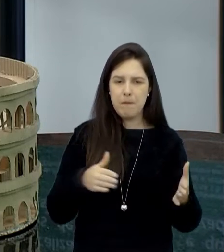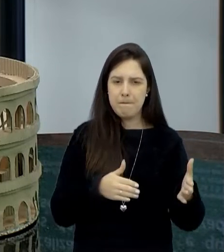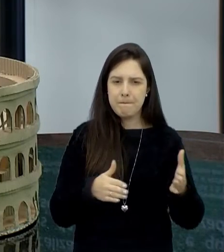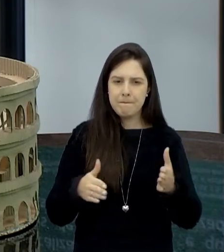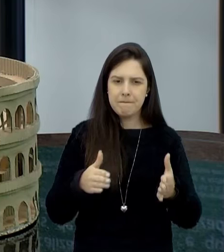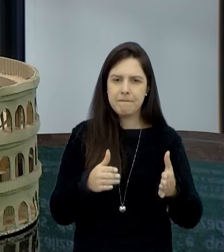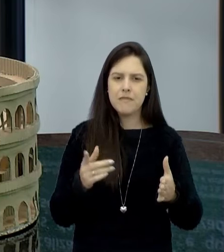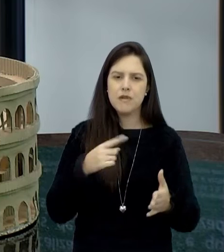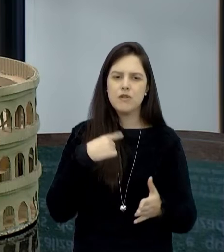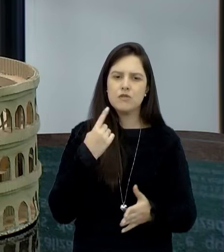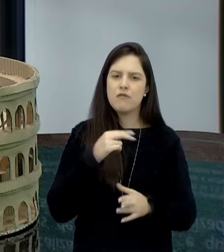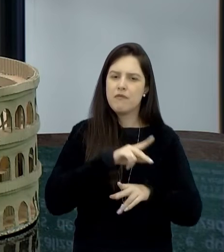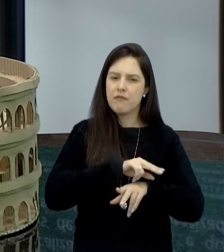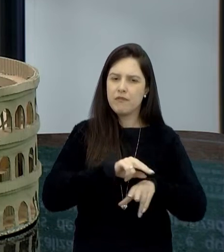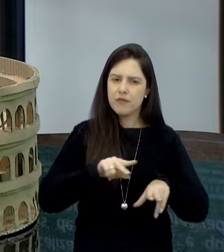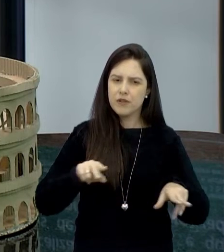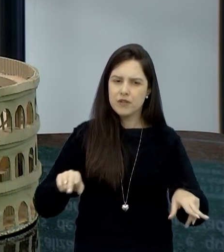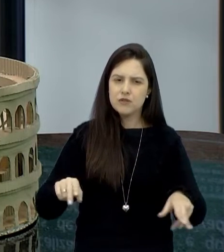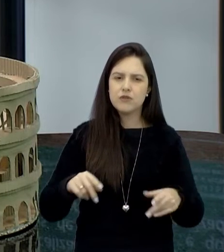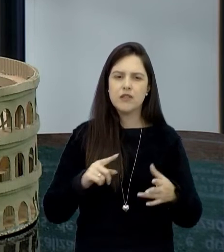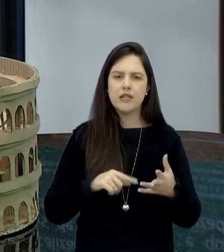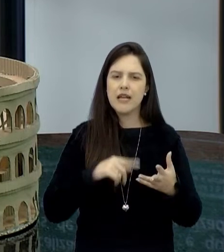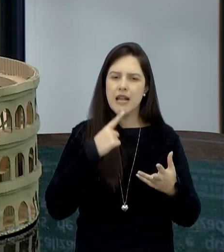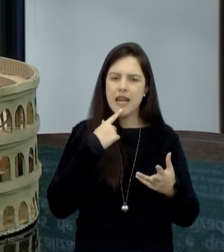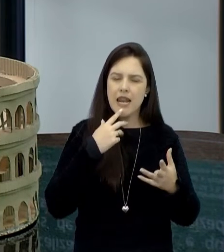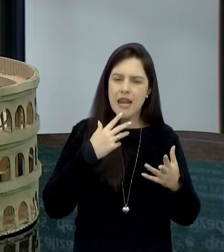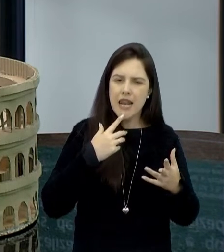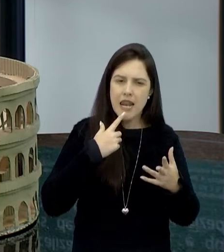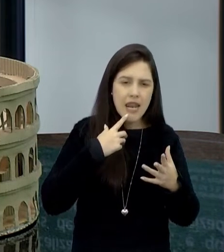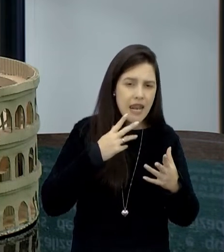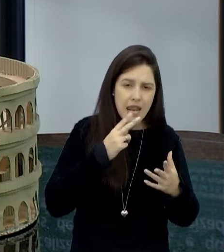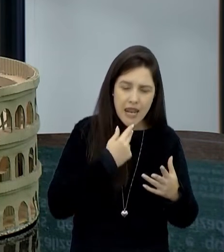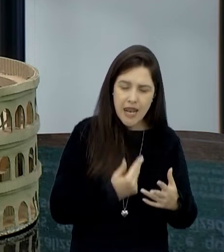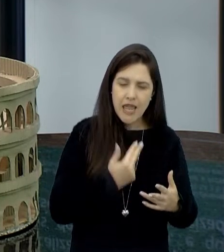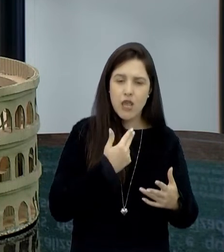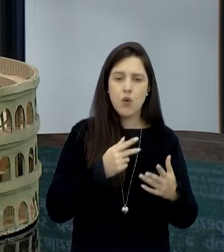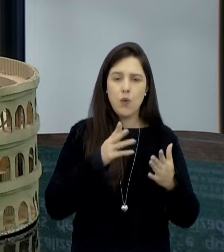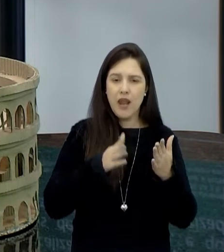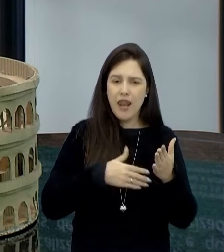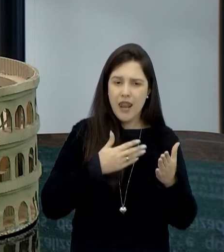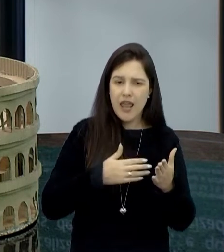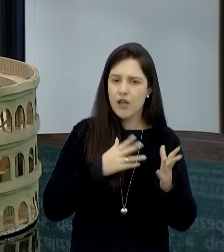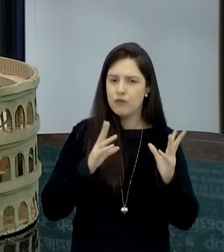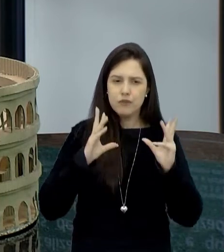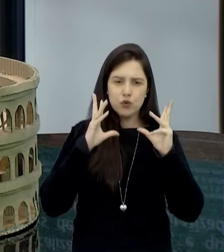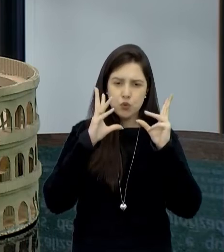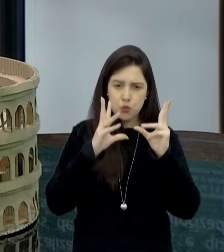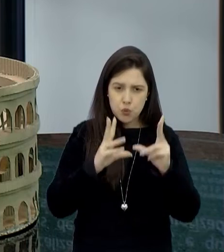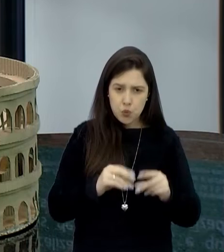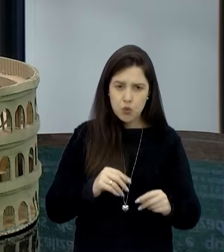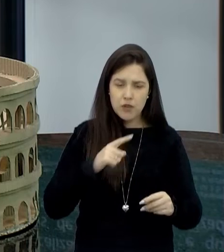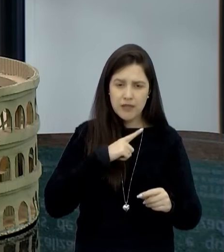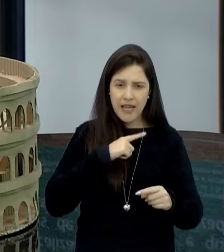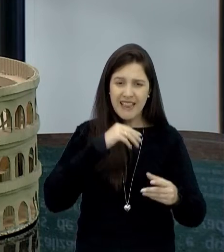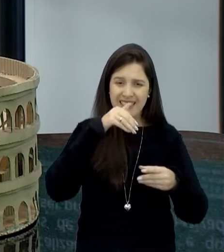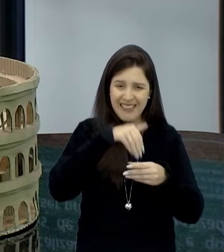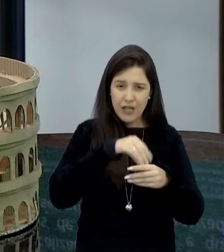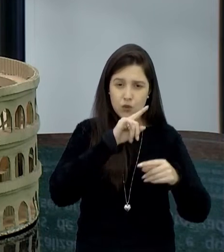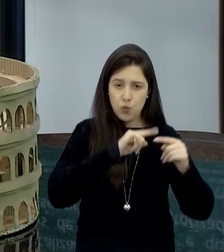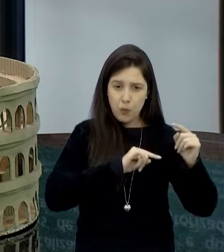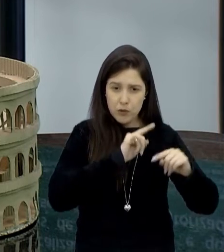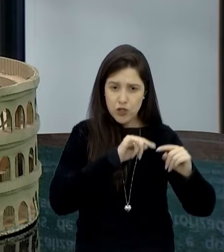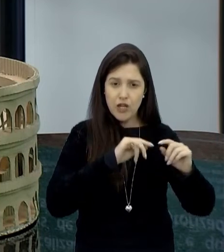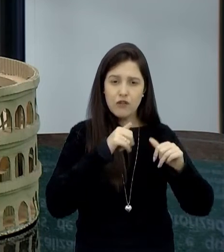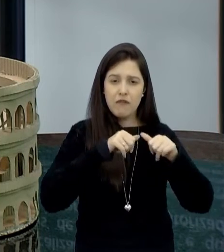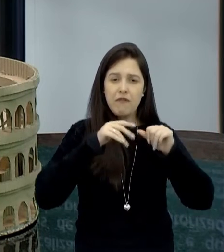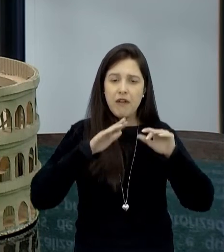aí nós temos diversos, por exemplo, veículos, livros, tudo aquilo que são objetos que vão